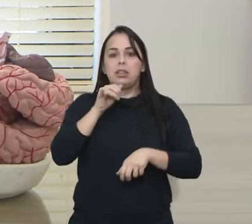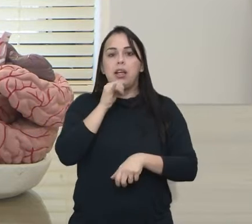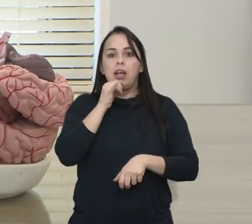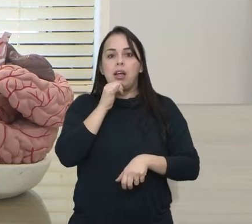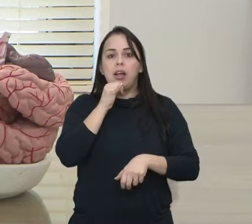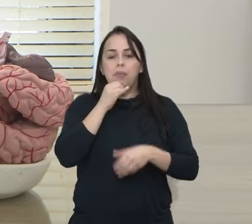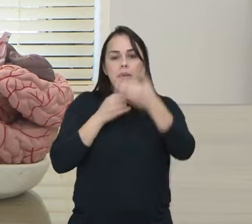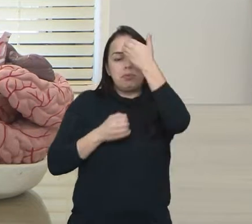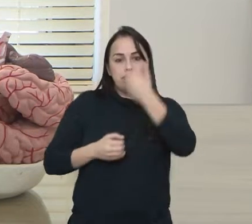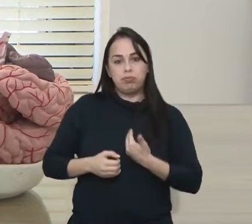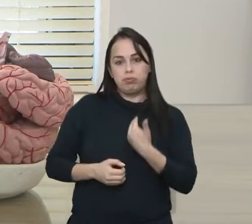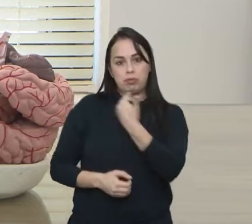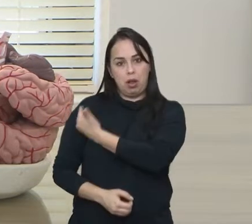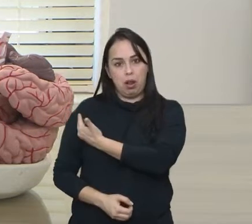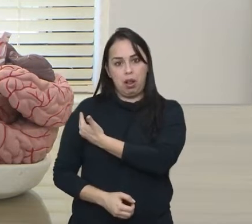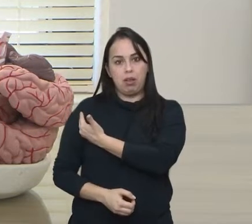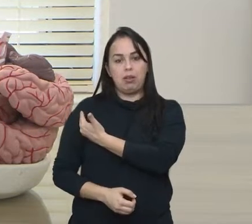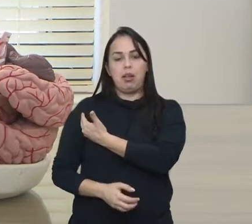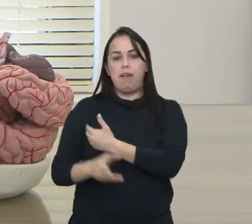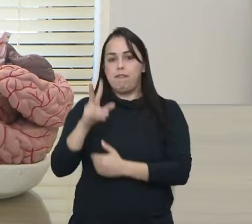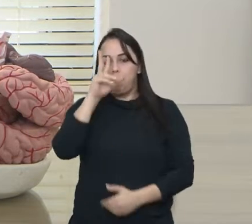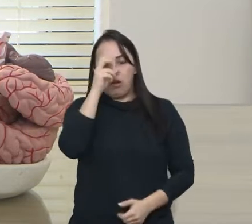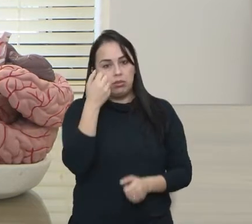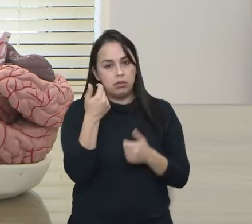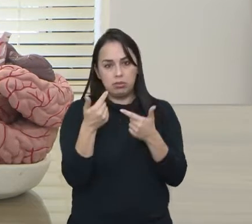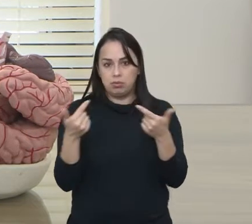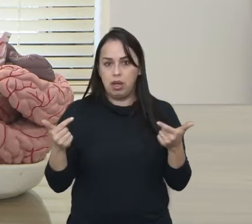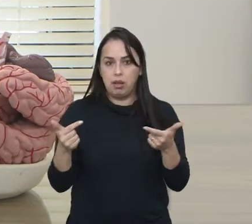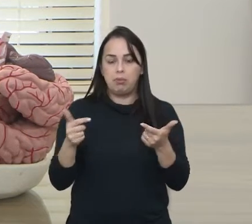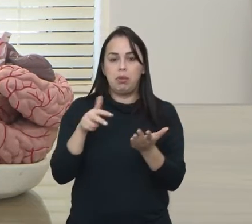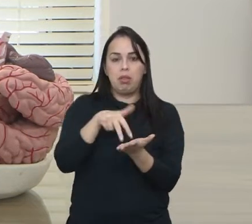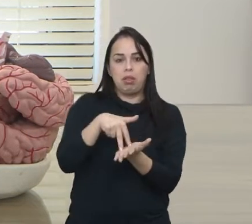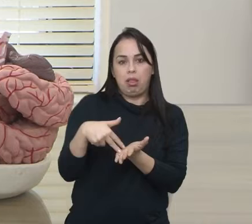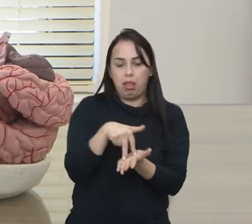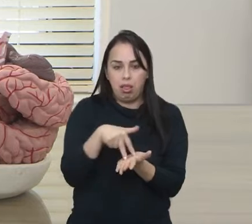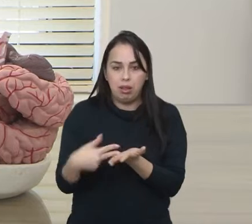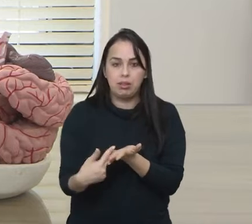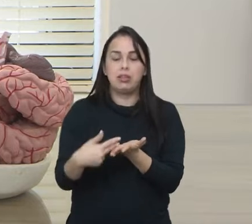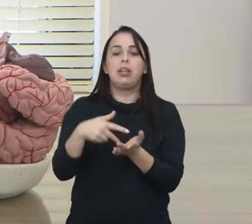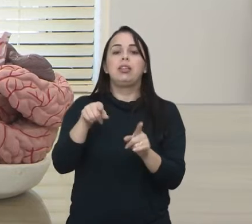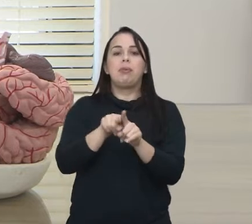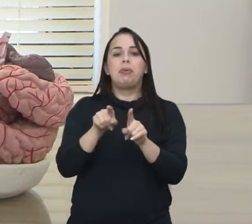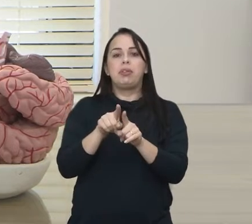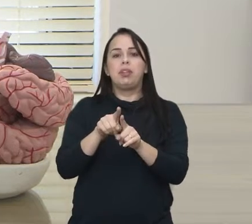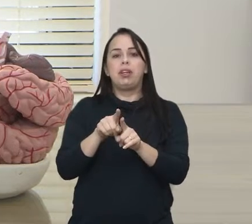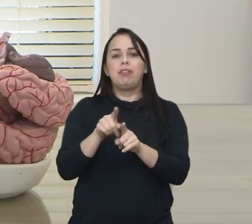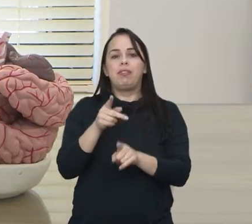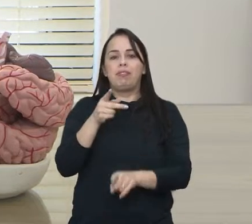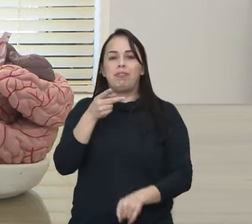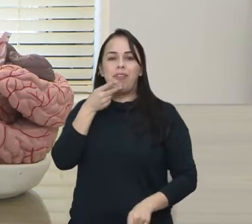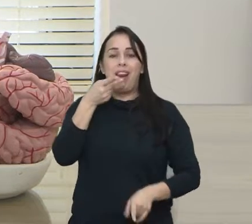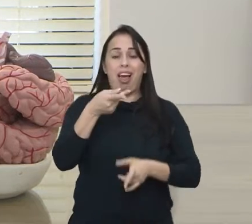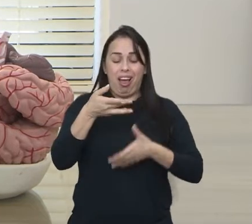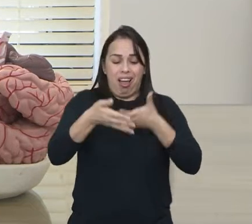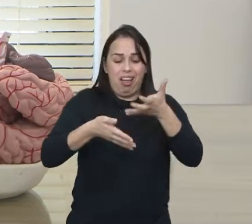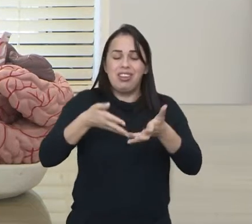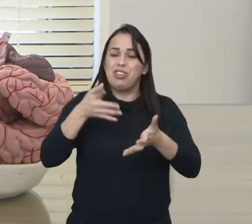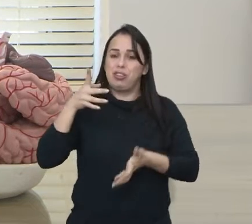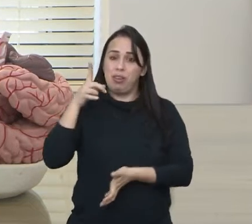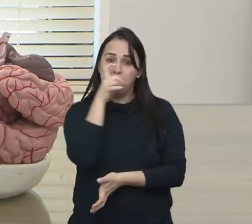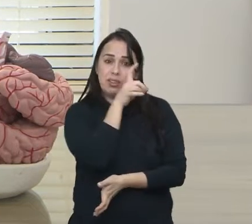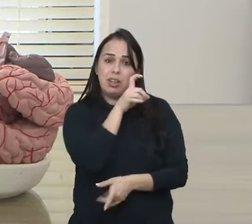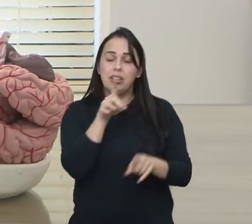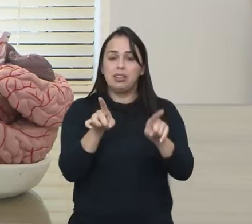ter formigamento de um lado do corpo, perda da força, desequilíbrio, dificuldade para